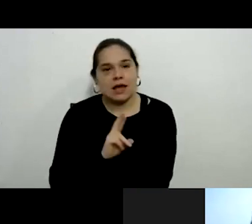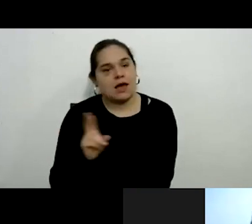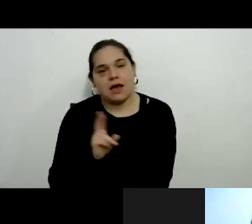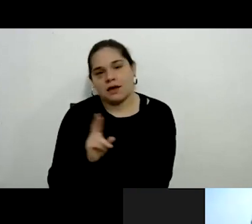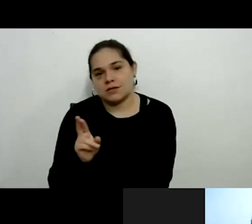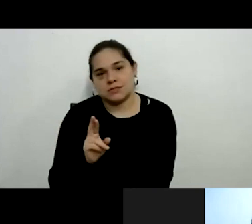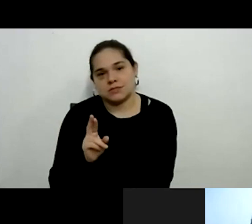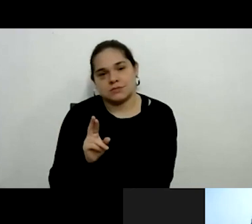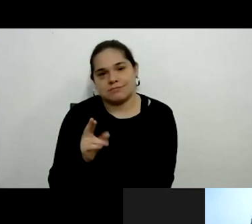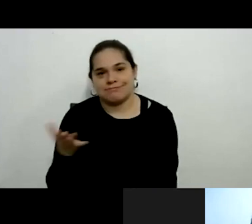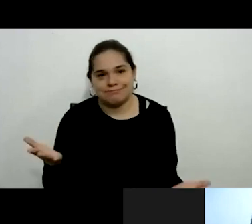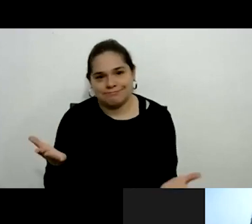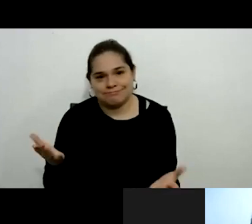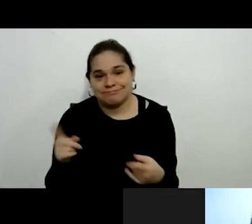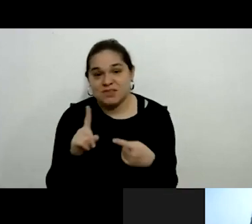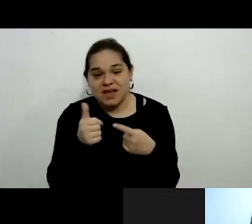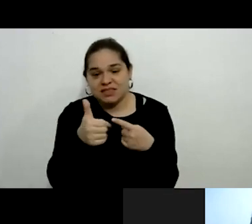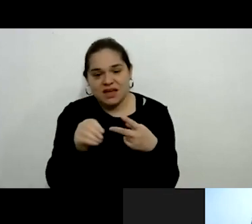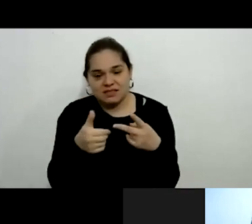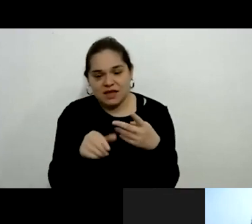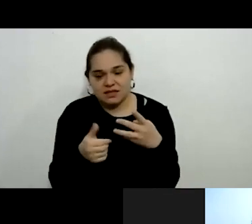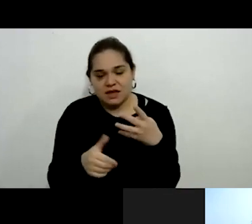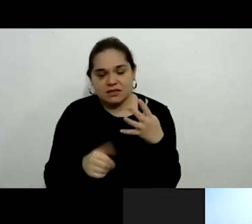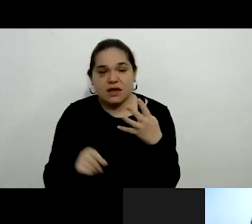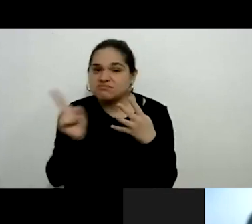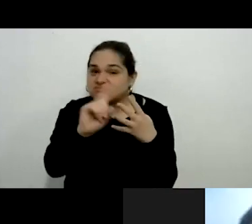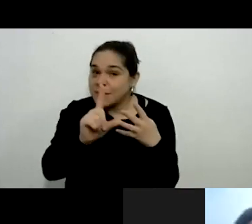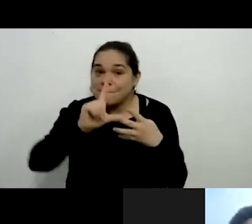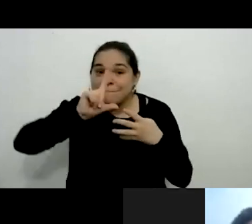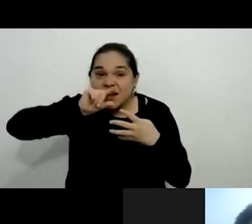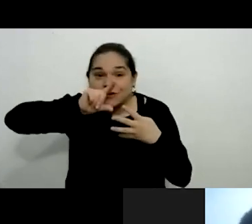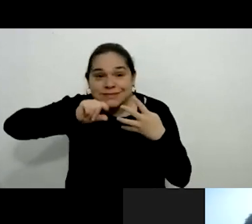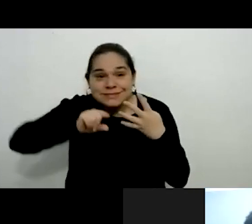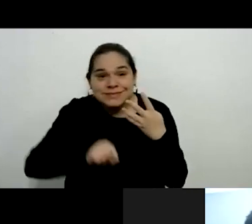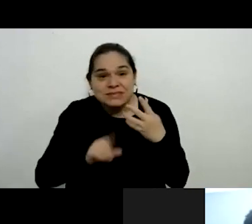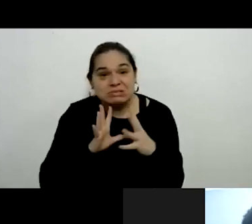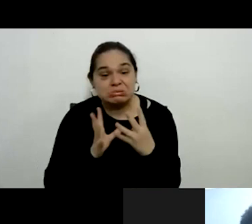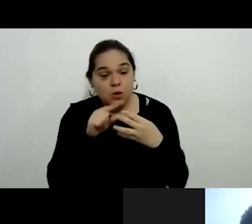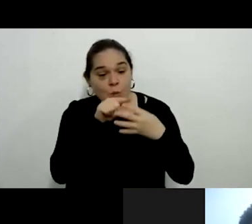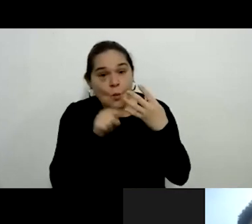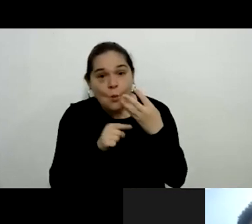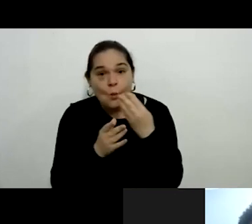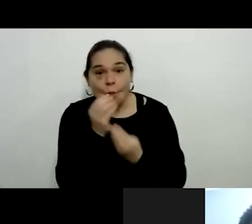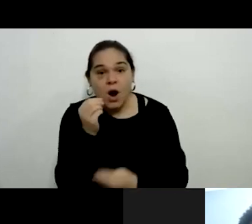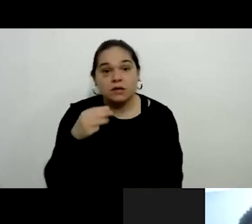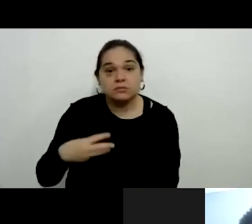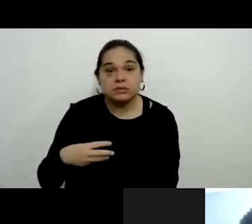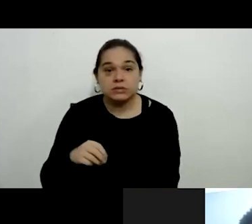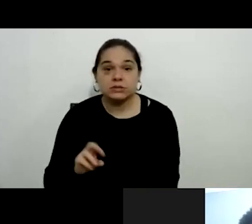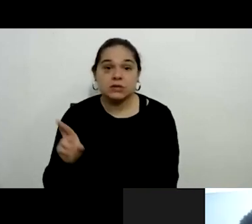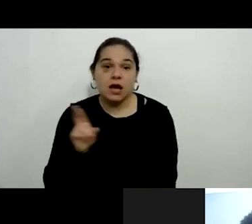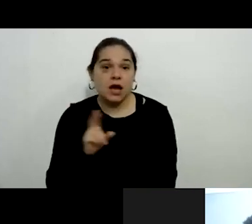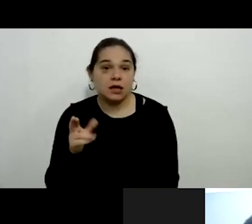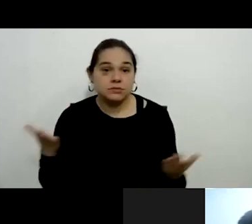7 reais alguma coisa por pessoa por mês pra você ter acesso a consulta médica pra liberação, pra exame,